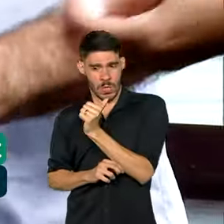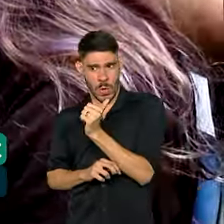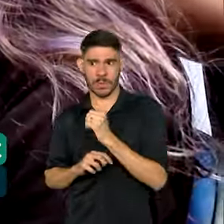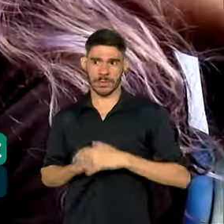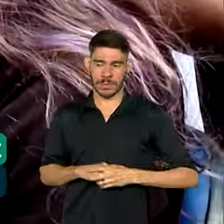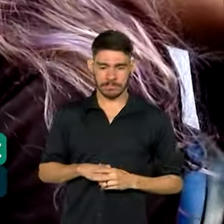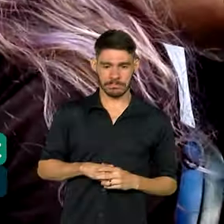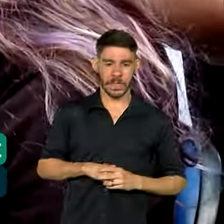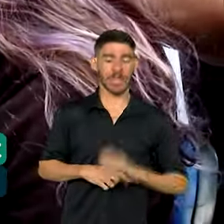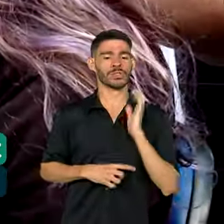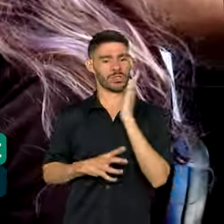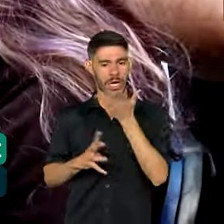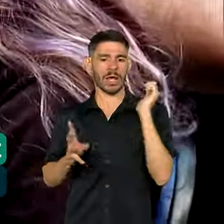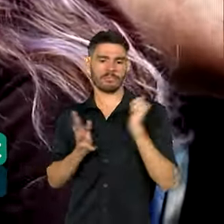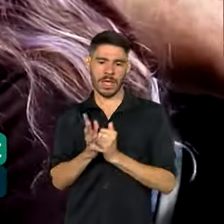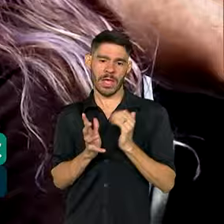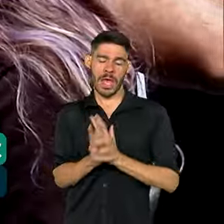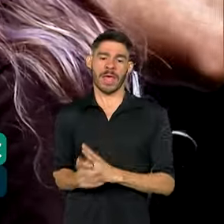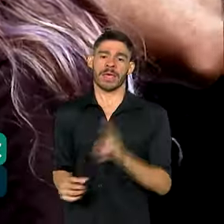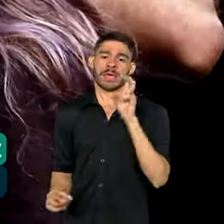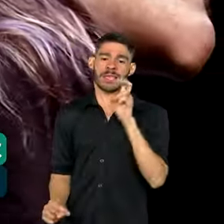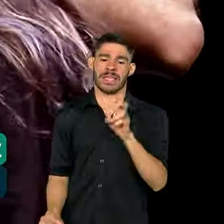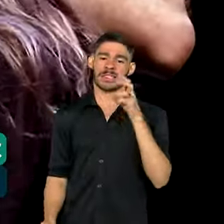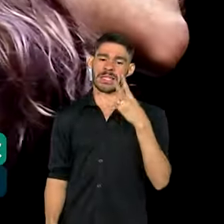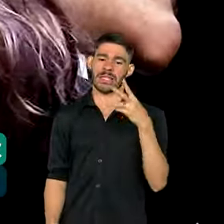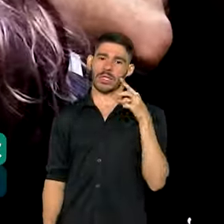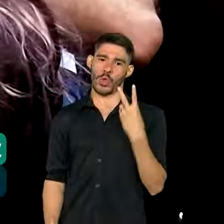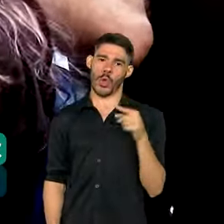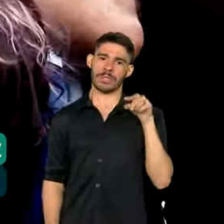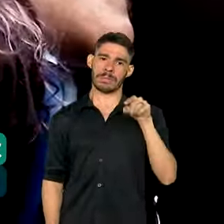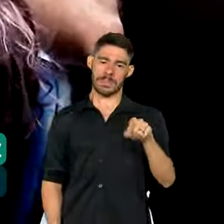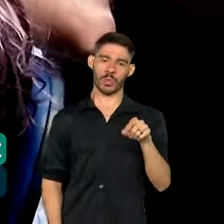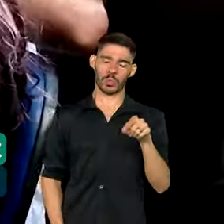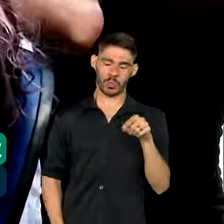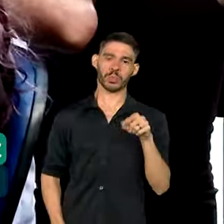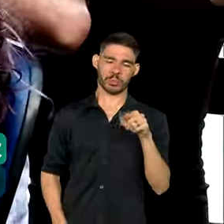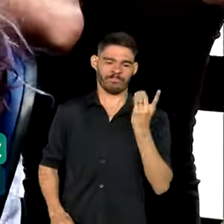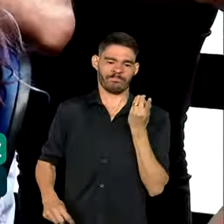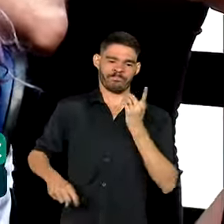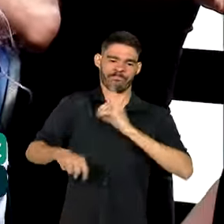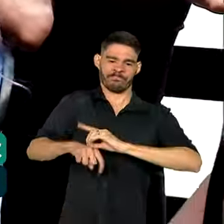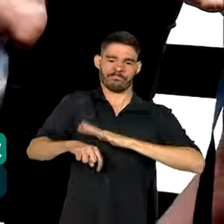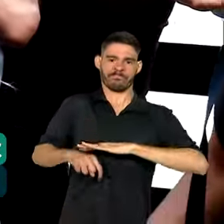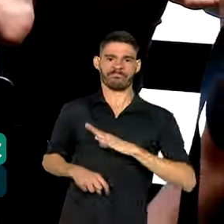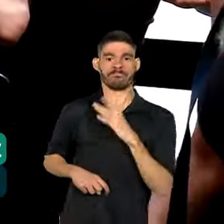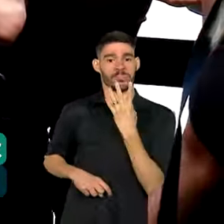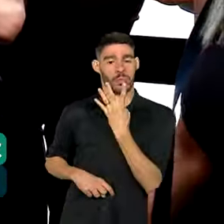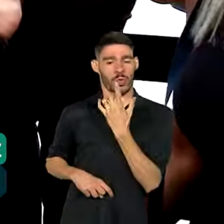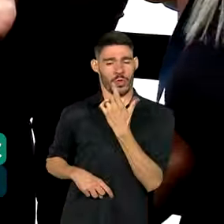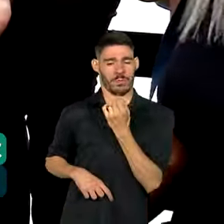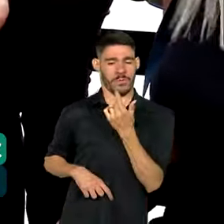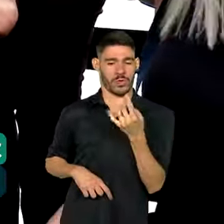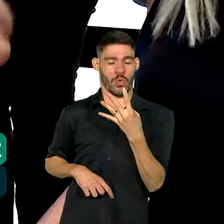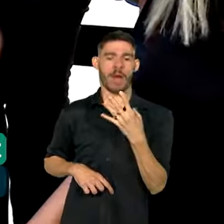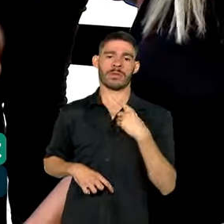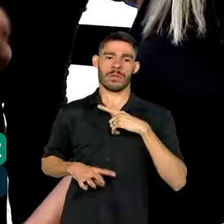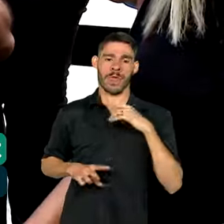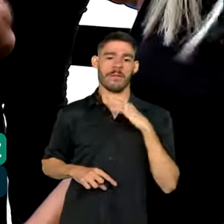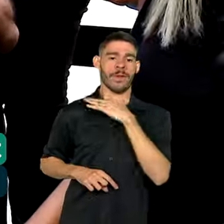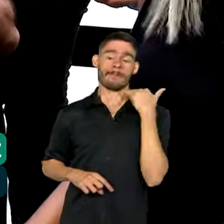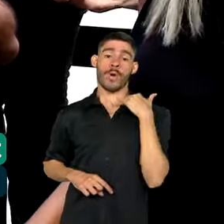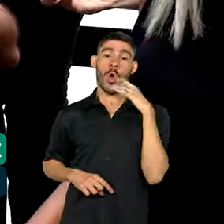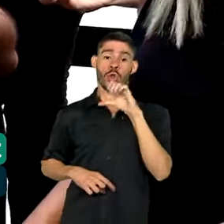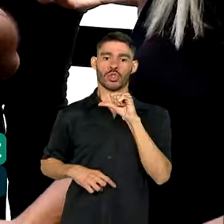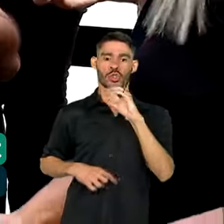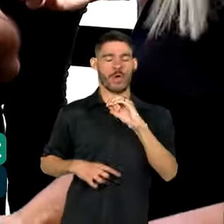foram registrados 532 mil casos em 2024, com 90 mortes. Por isso, o governo ampliou